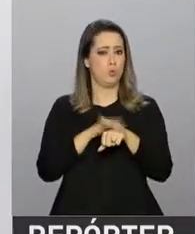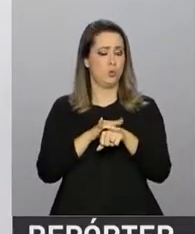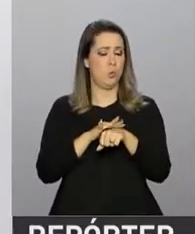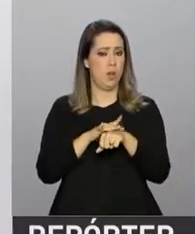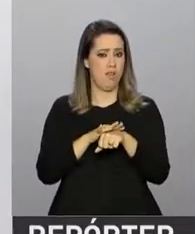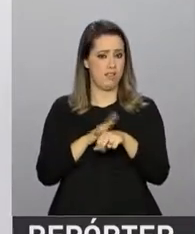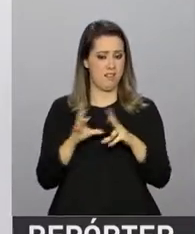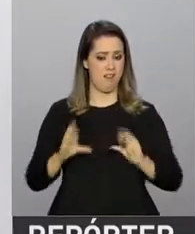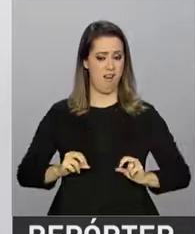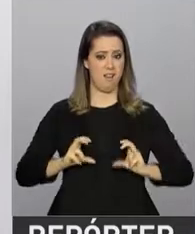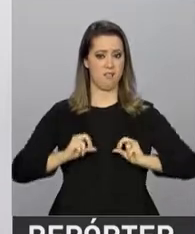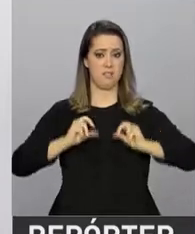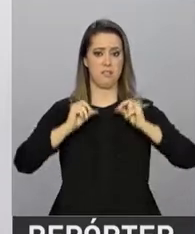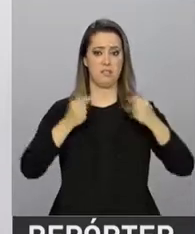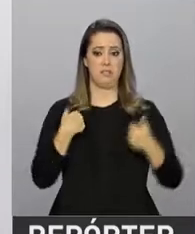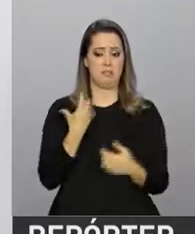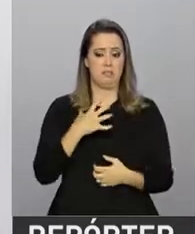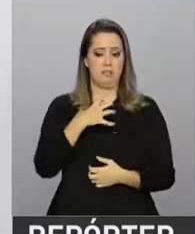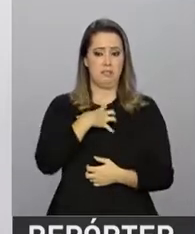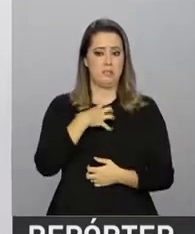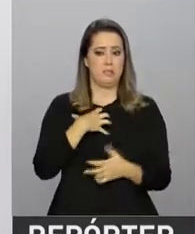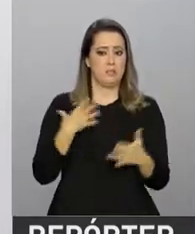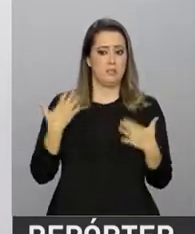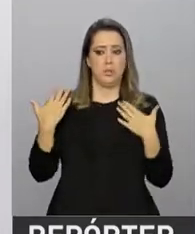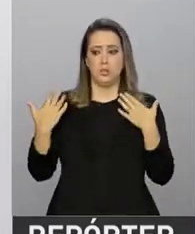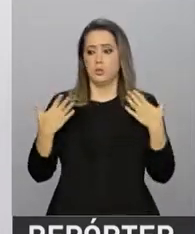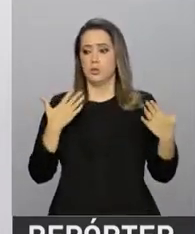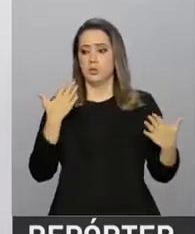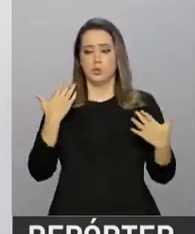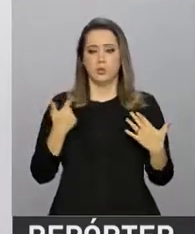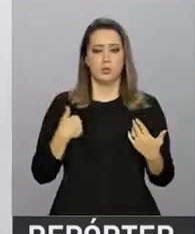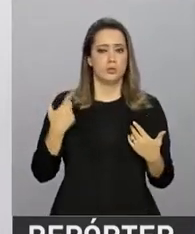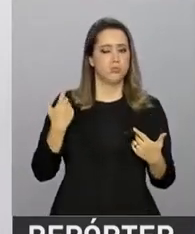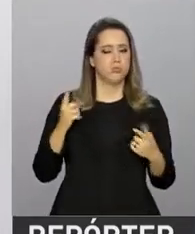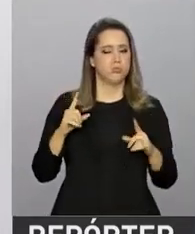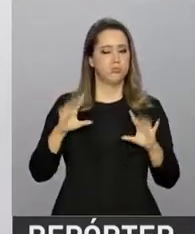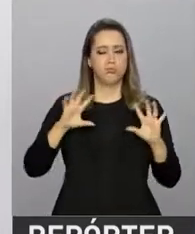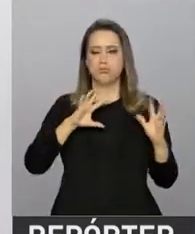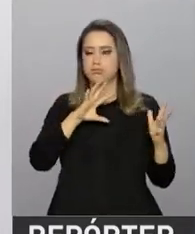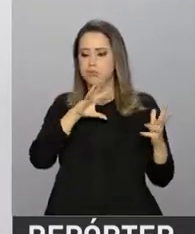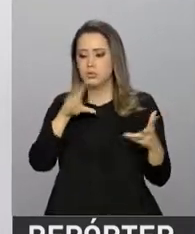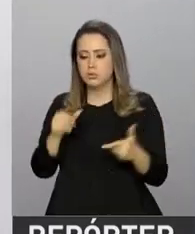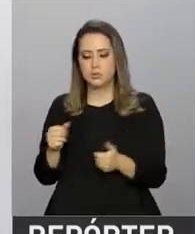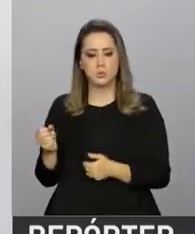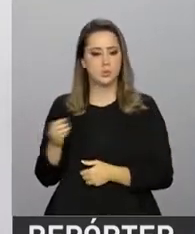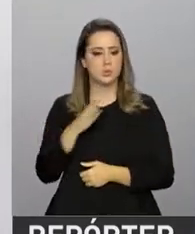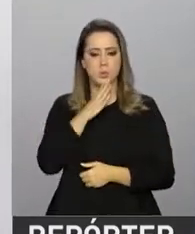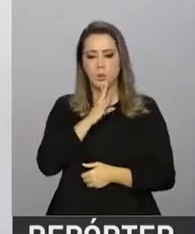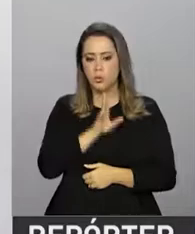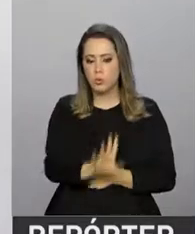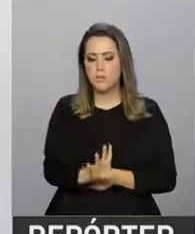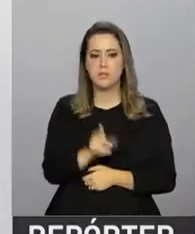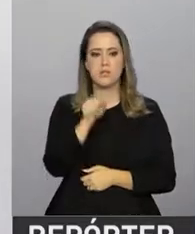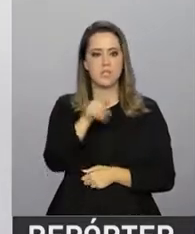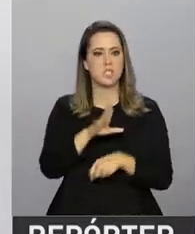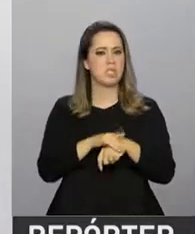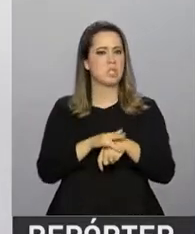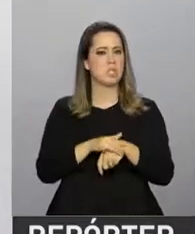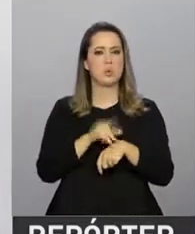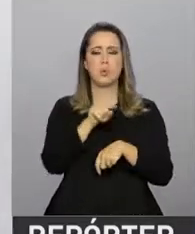E nós ficamos totalmente desorientados, entramos num universo totalmente desconhecido,